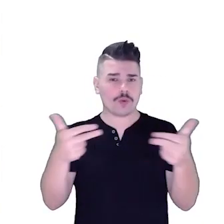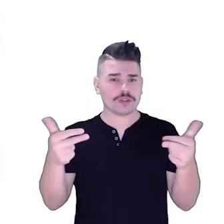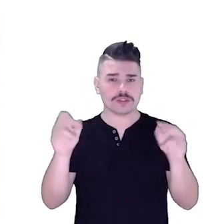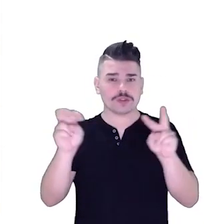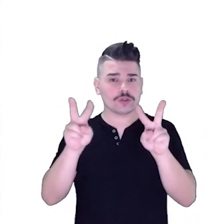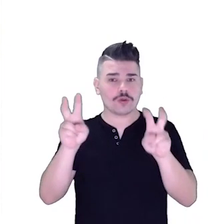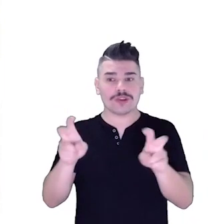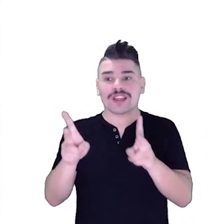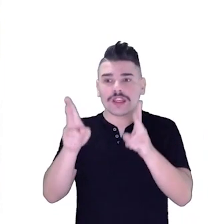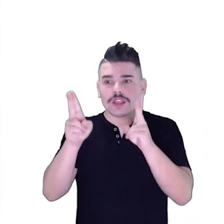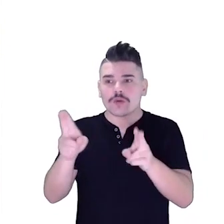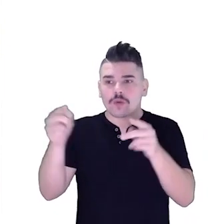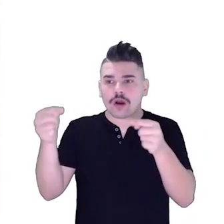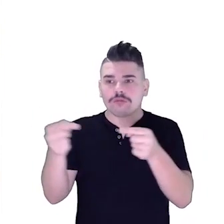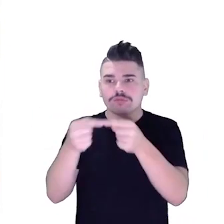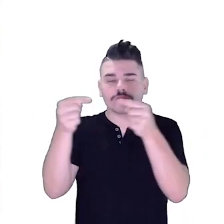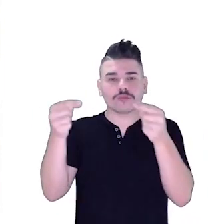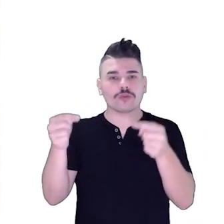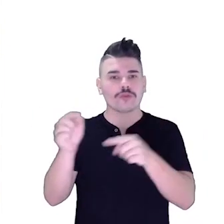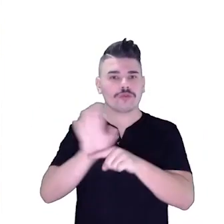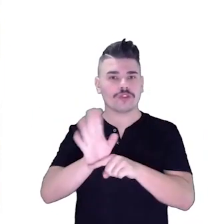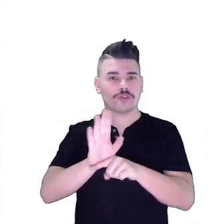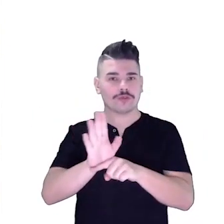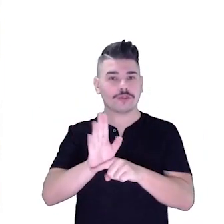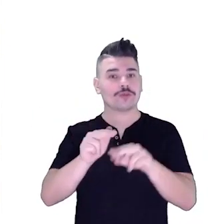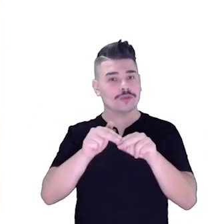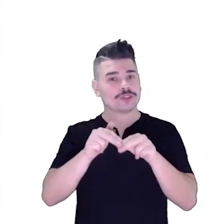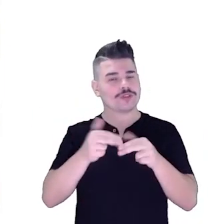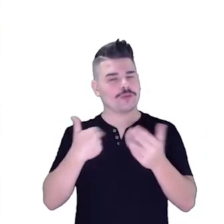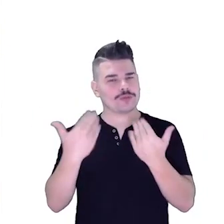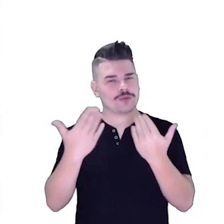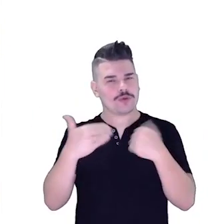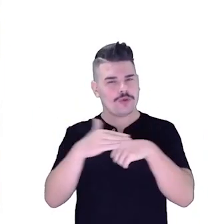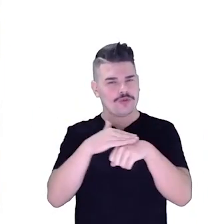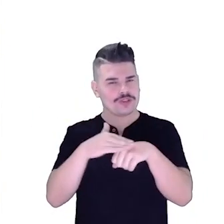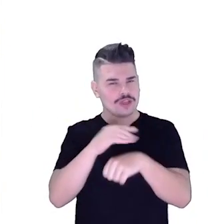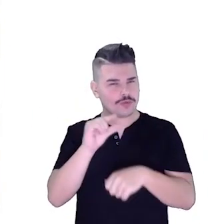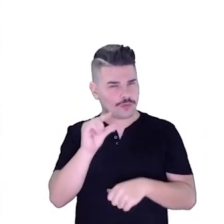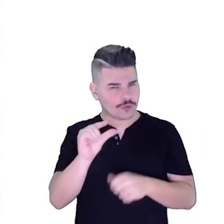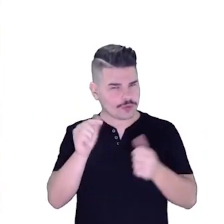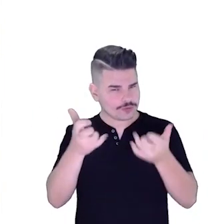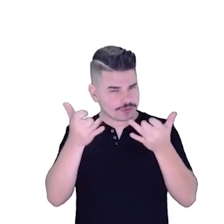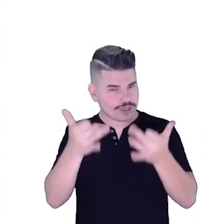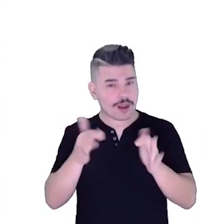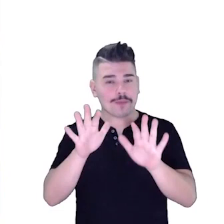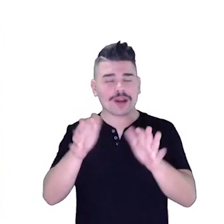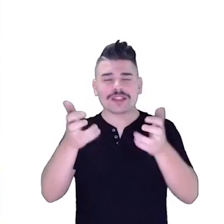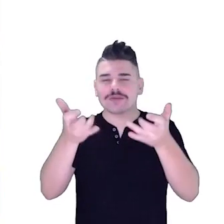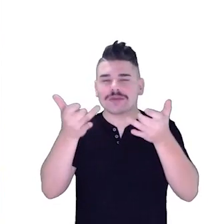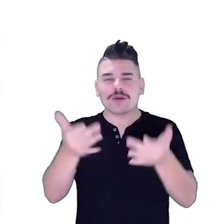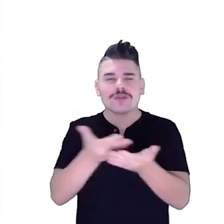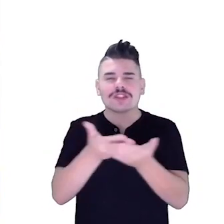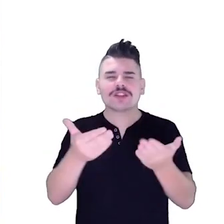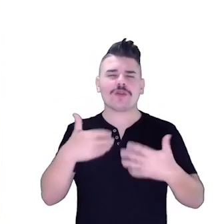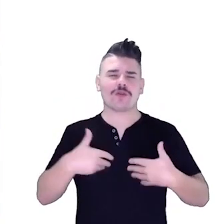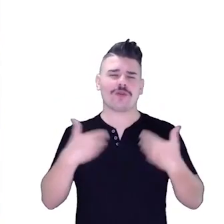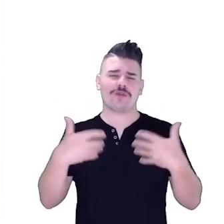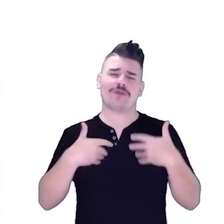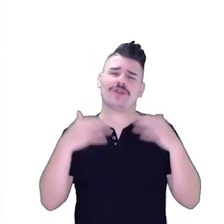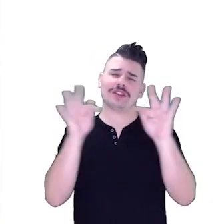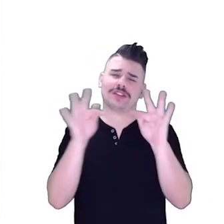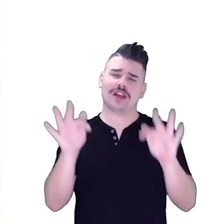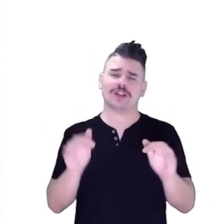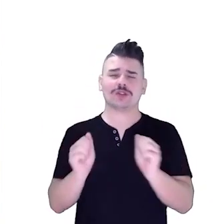poder pensar as questões daquela maneira, né? Nós vamos conversar sobre isso um pouco, mas eu queria dizer